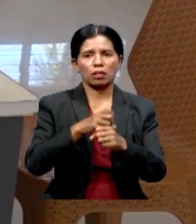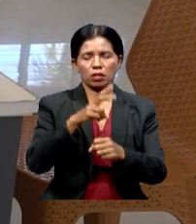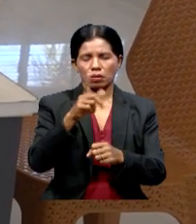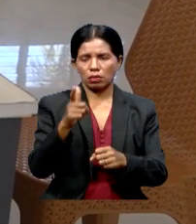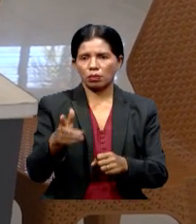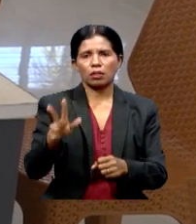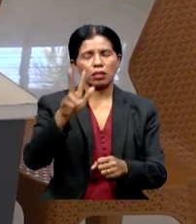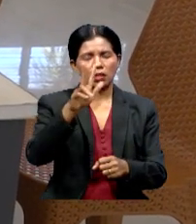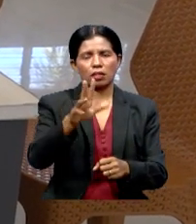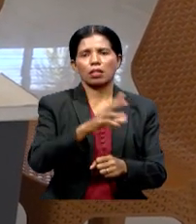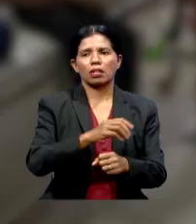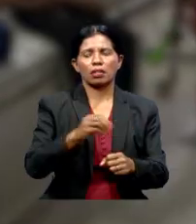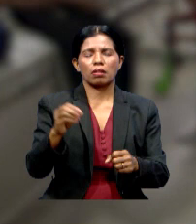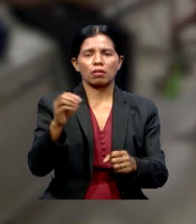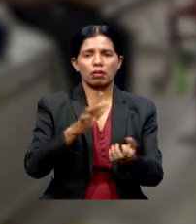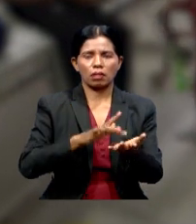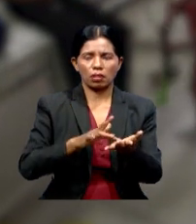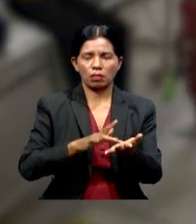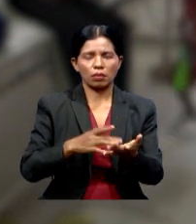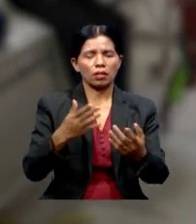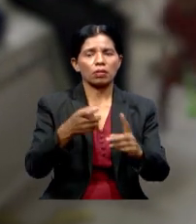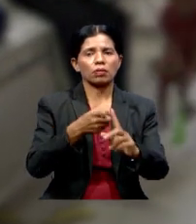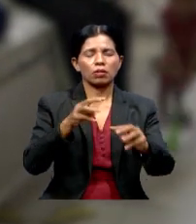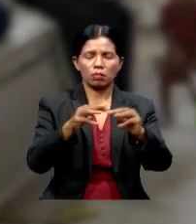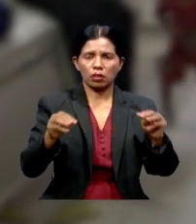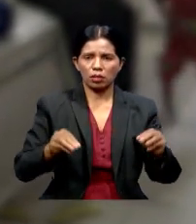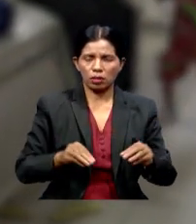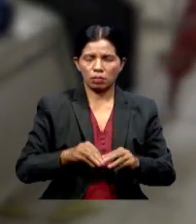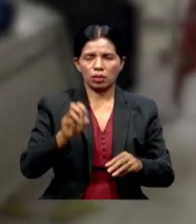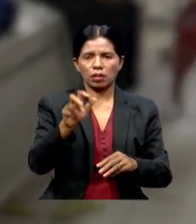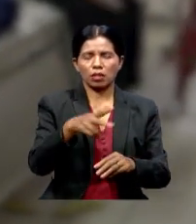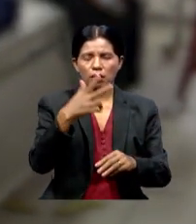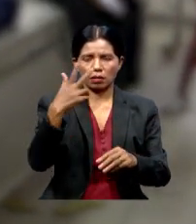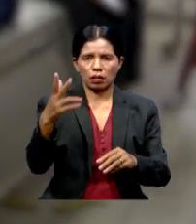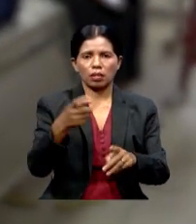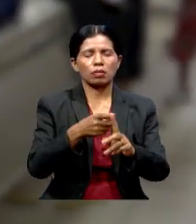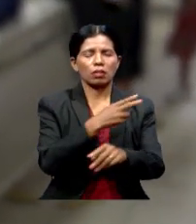ranulu resintolu stock out ai moru kusi municipio sanulu resintolu no mos